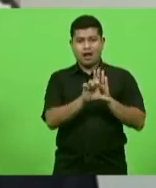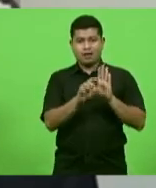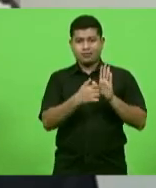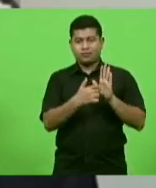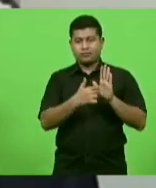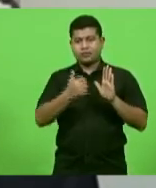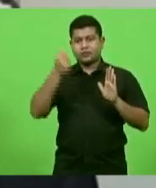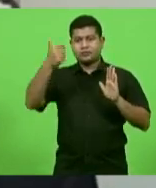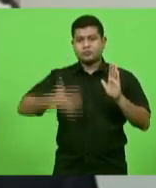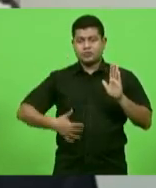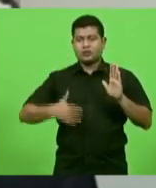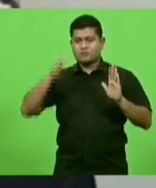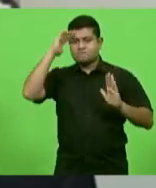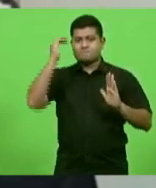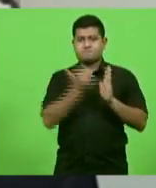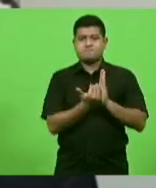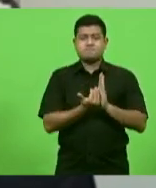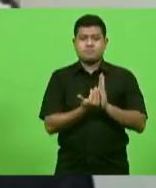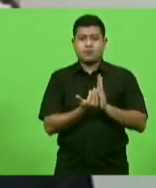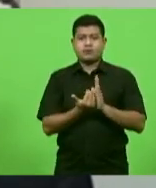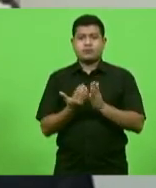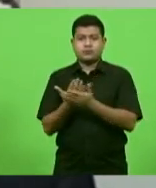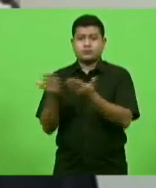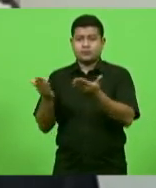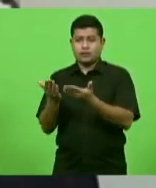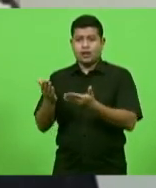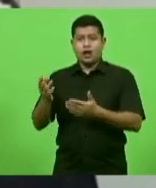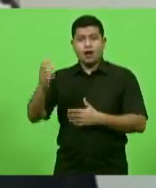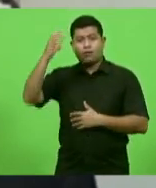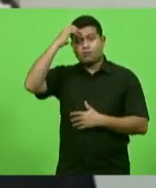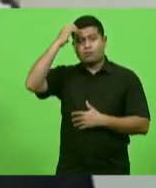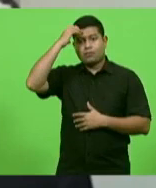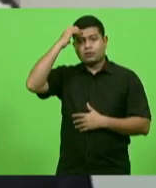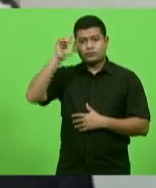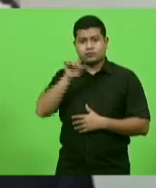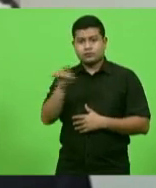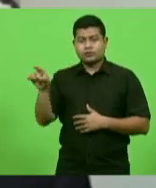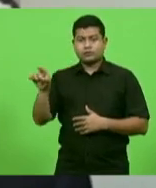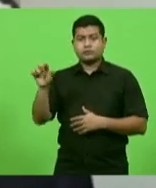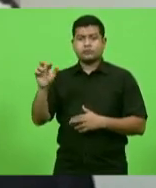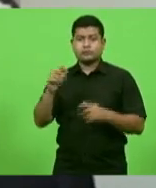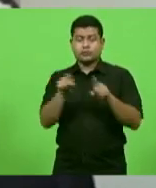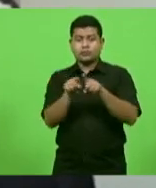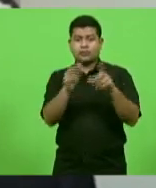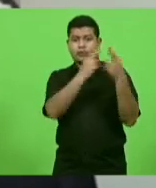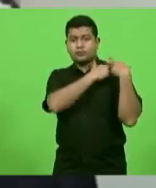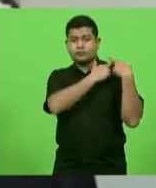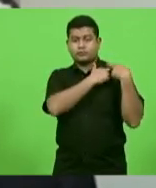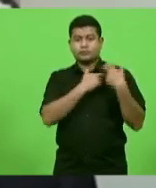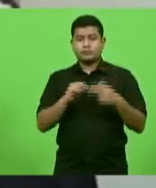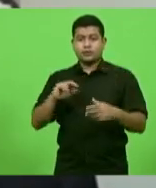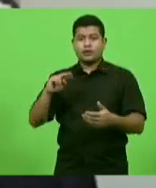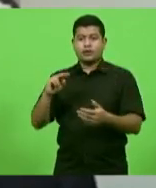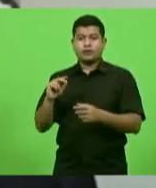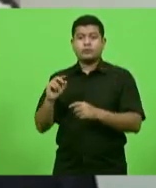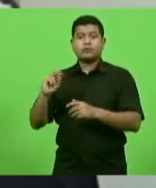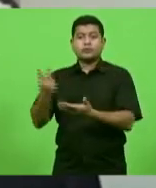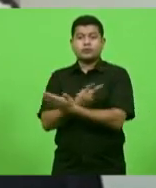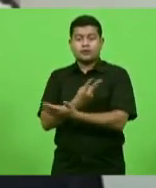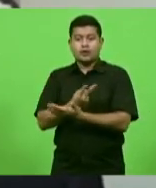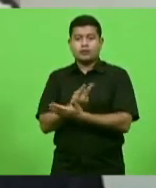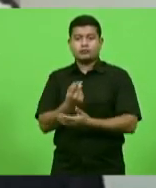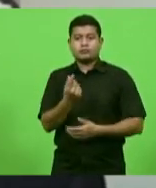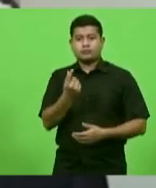administrativo para apurar donos e responsáveis pelas ações imprudentes tomadas com o dinheiro público